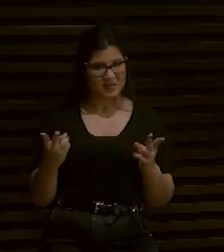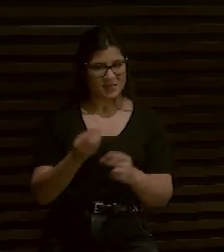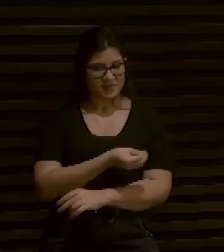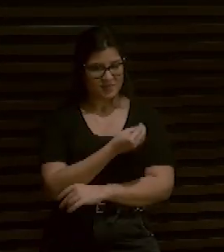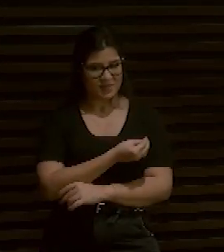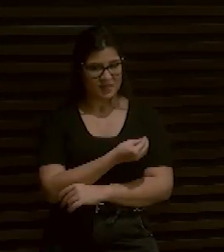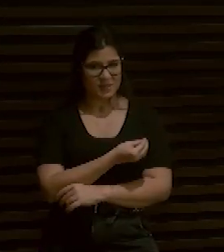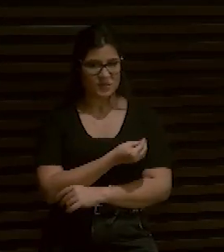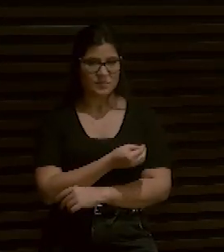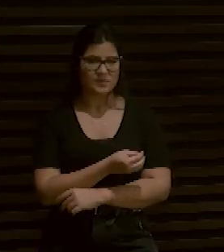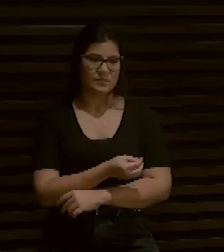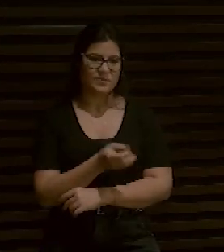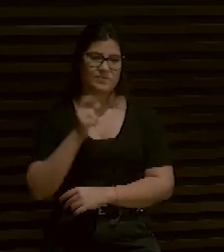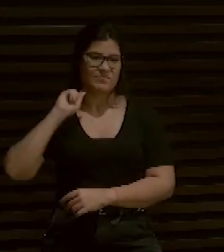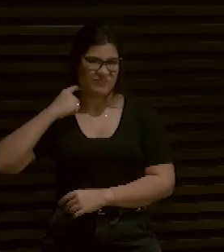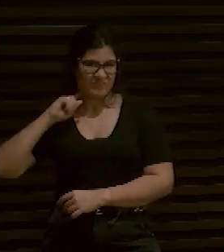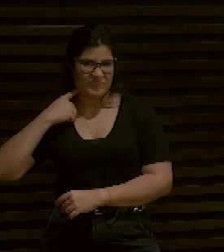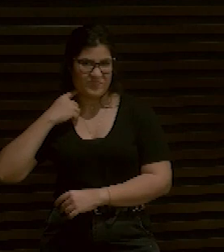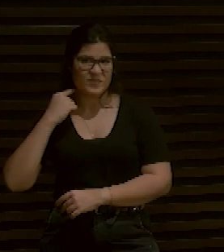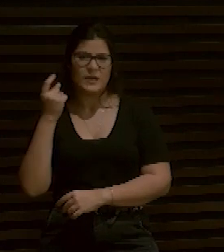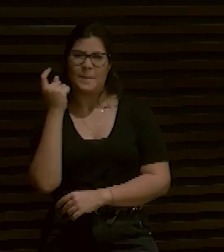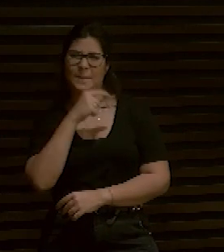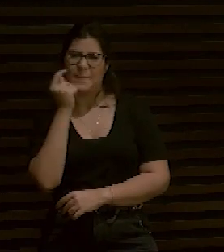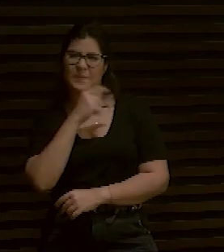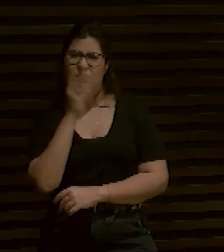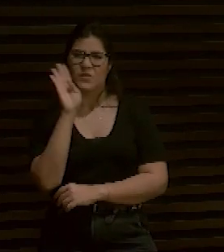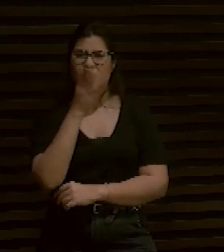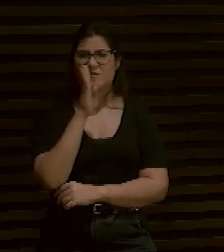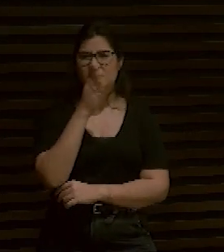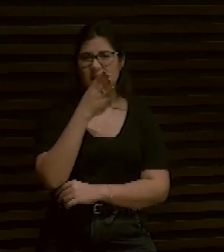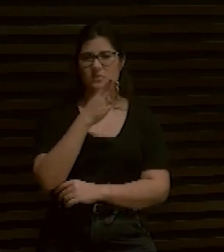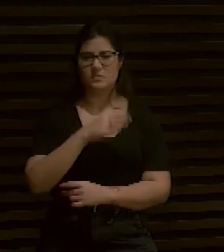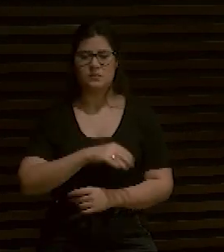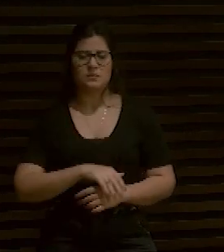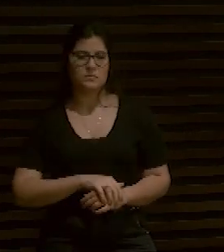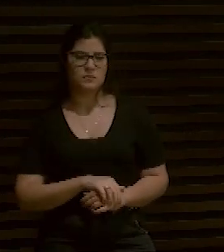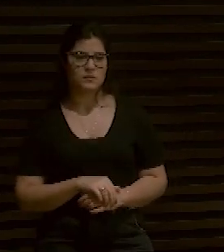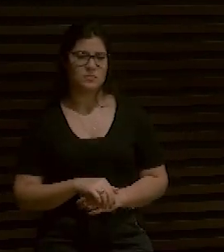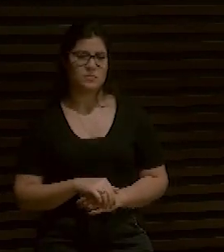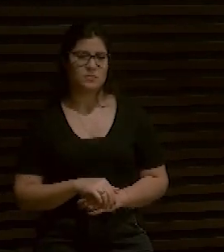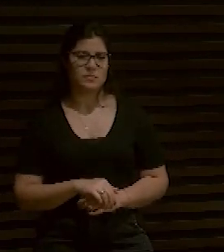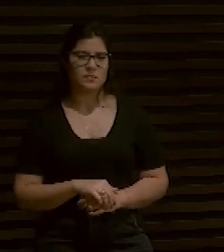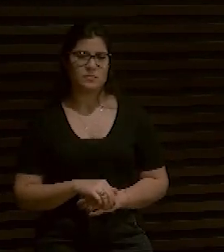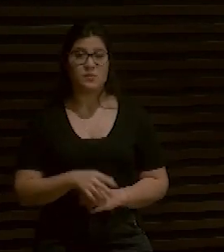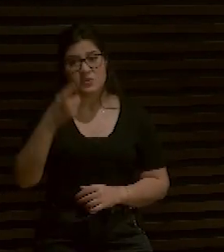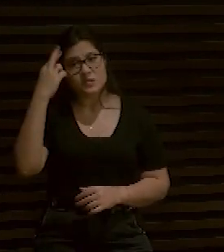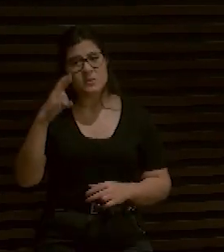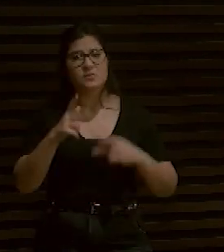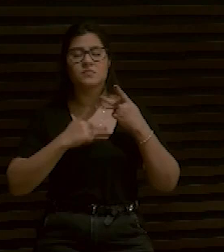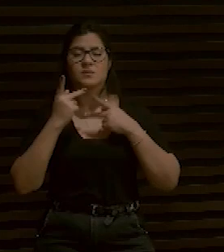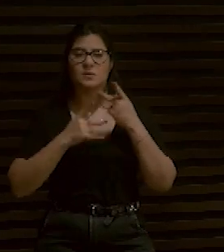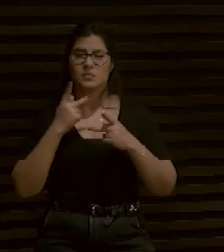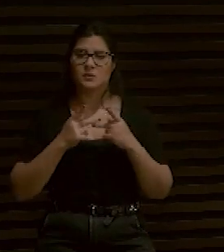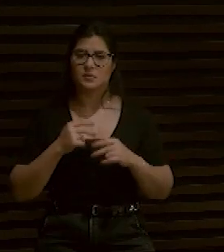informar, você é mentiroso. Você pode achar duras essas palavras, mas não é o Guilherme que está falando, é o Senhor que está falando. E